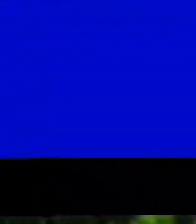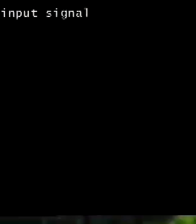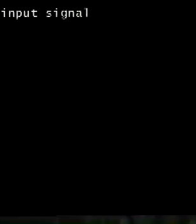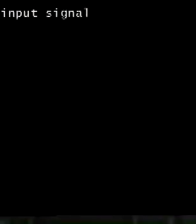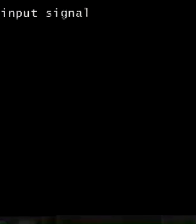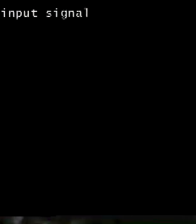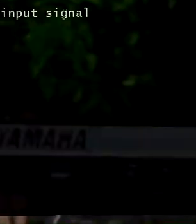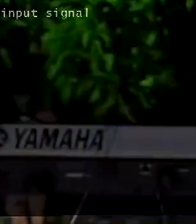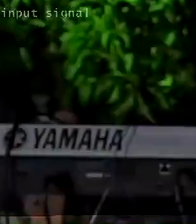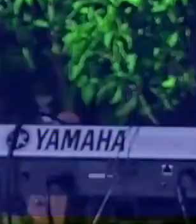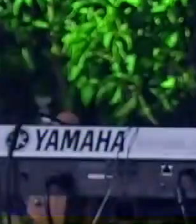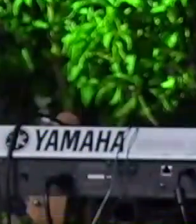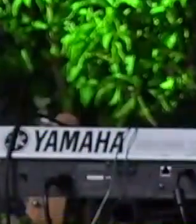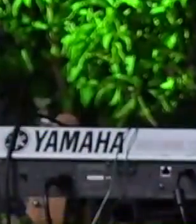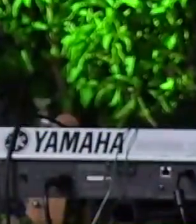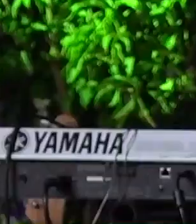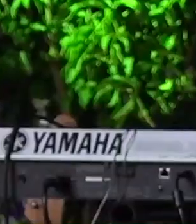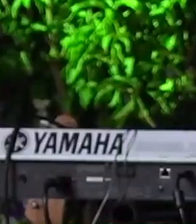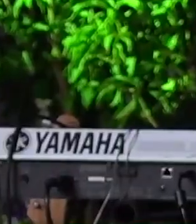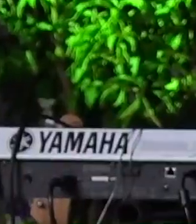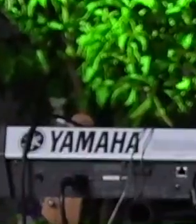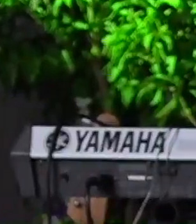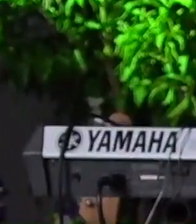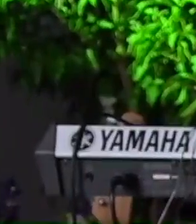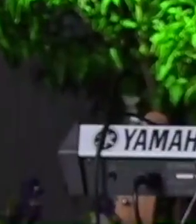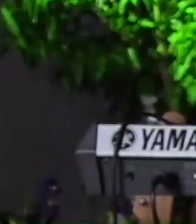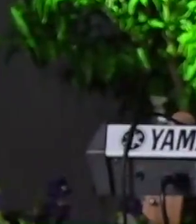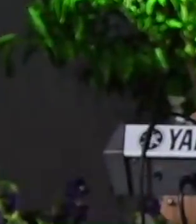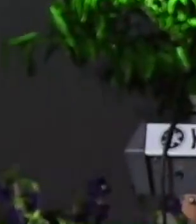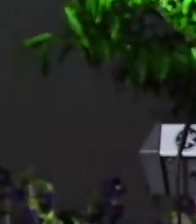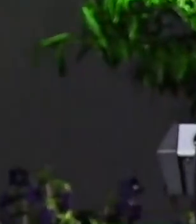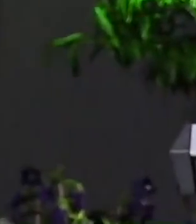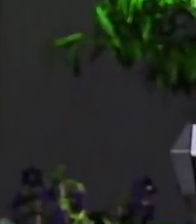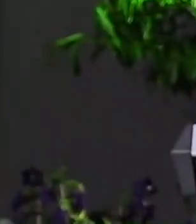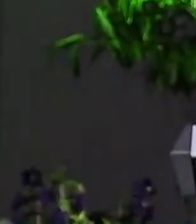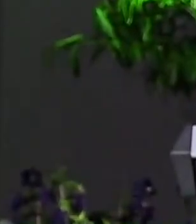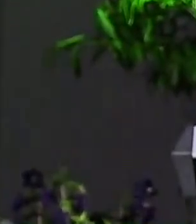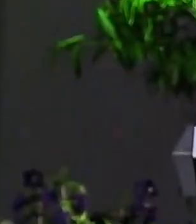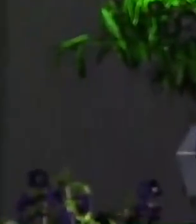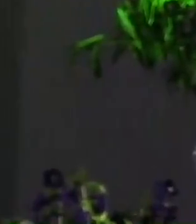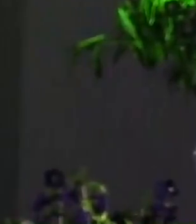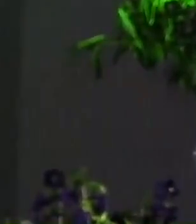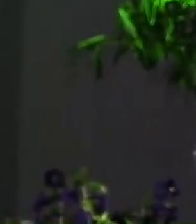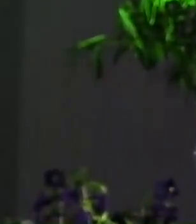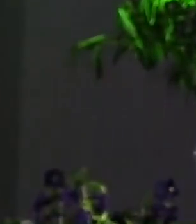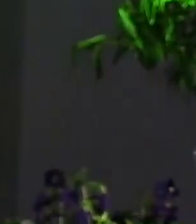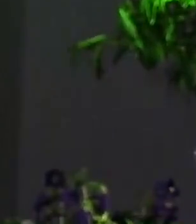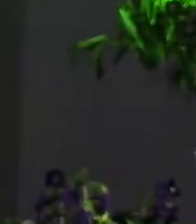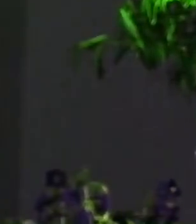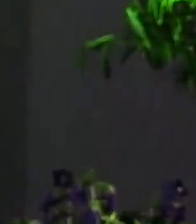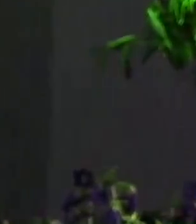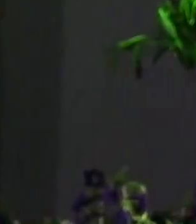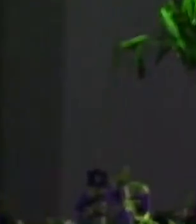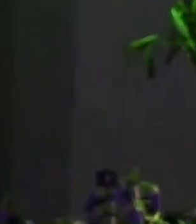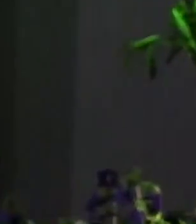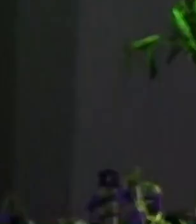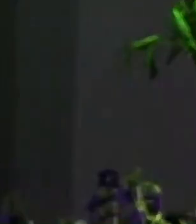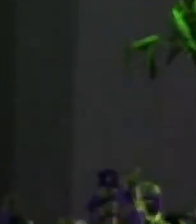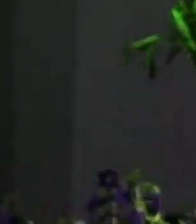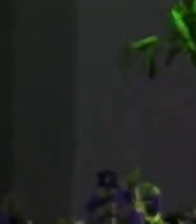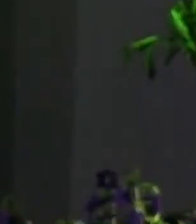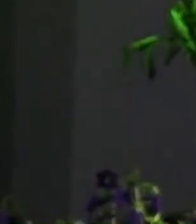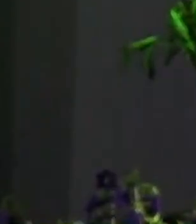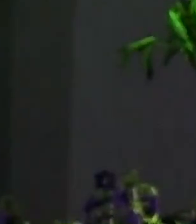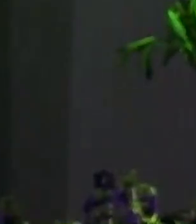Naquela hora, Deus se apresenta diante de Gideão e diz: homem valoroso, meu nome